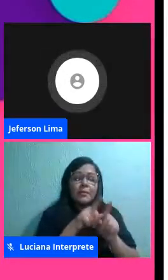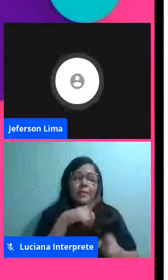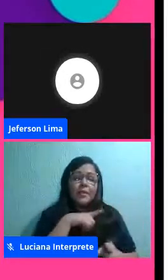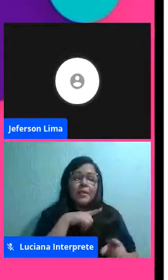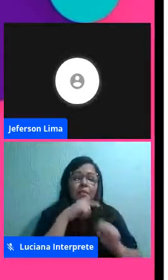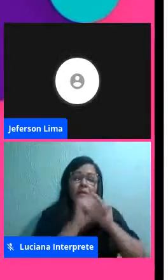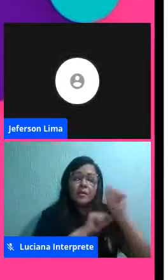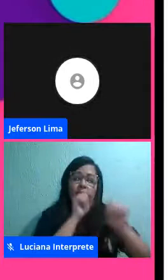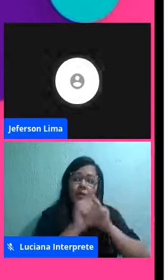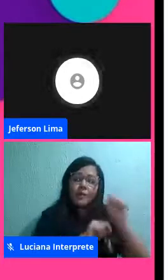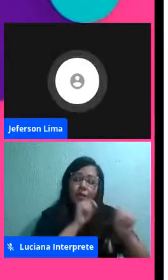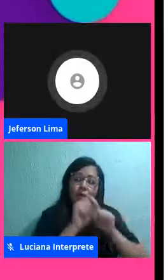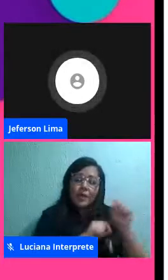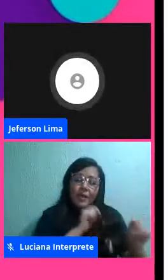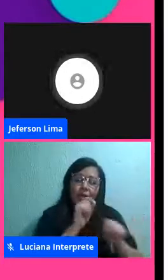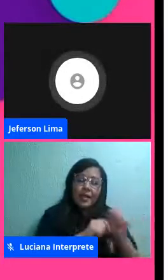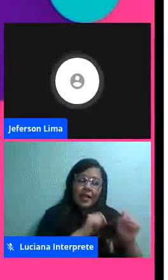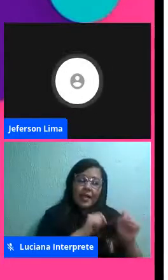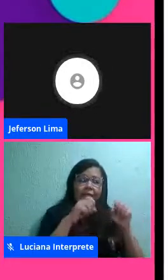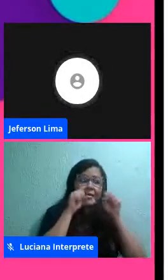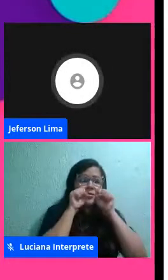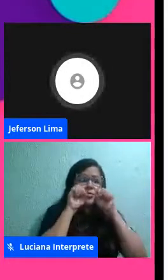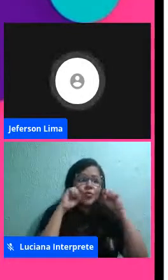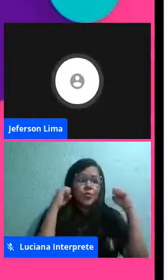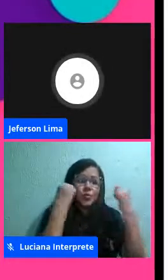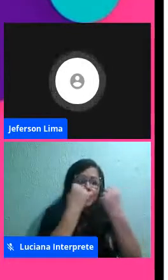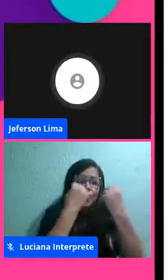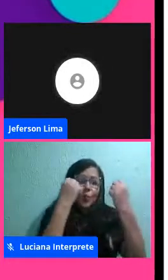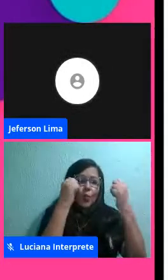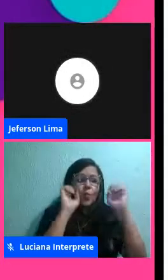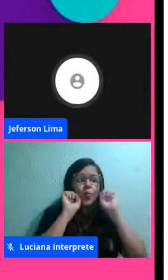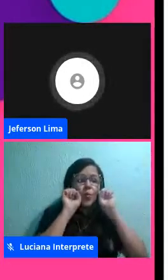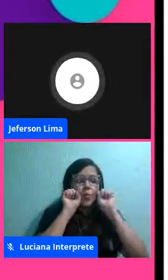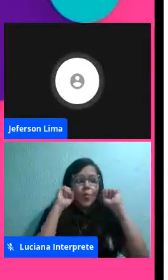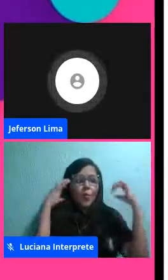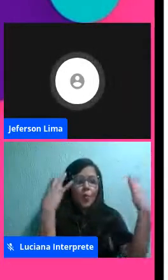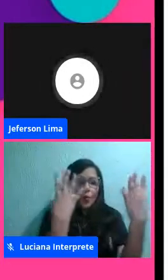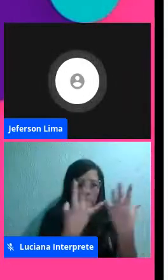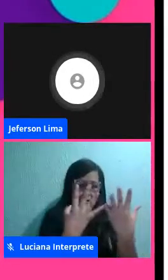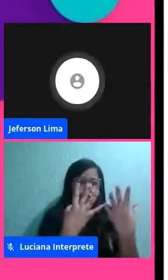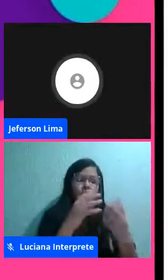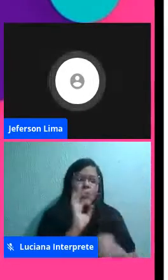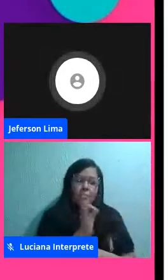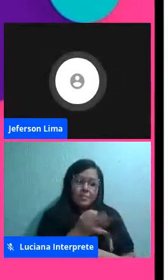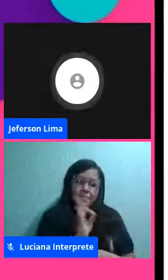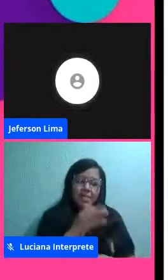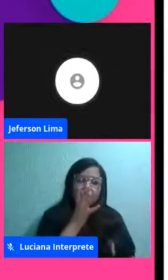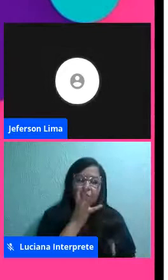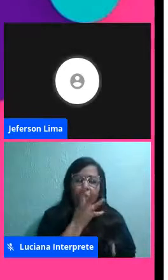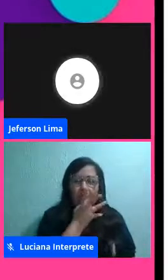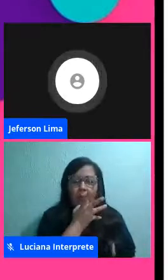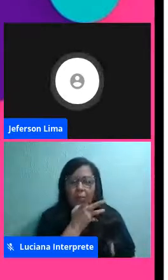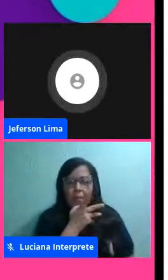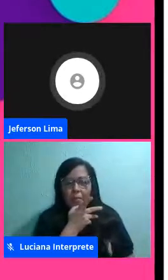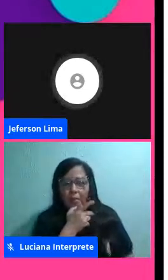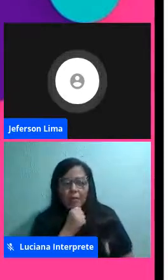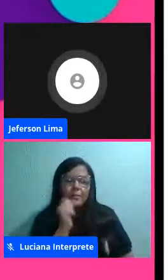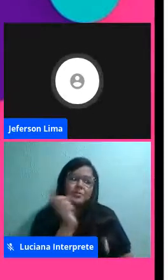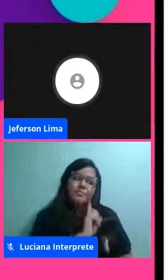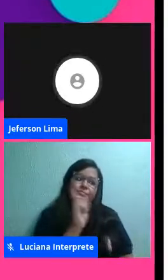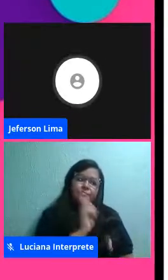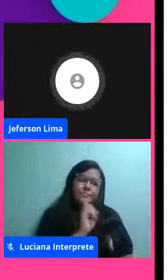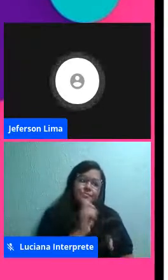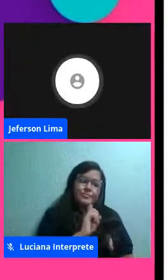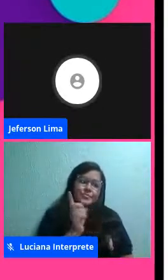parada like hackathon, a gente quer executar mesmo, botar a mão na massa. A gente não vai perder tempo, não. A gente não é capaz de criar uma API, a gente não é capaz de criar